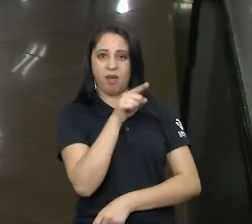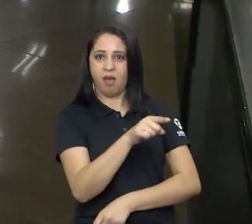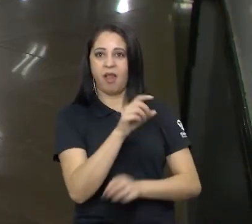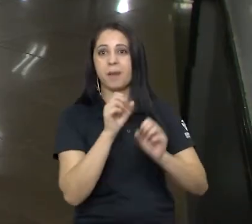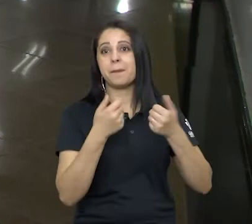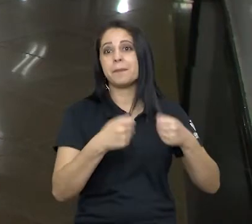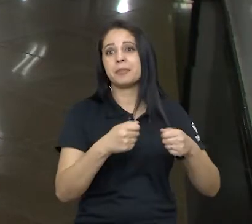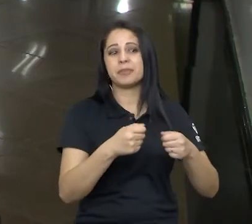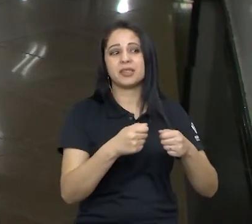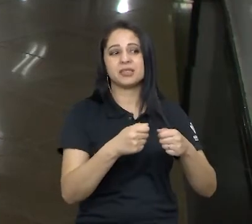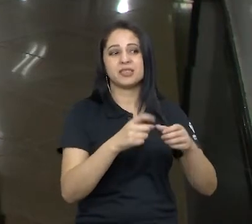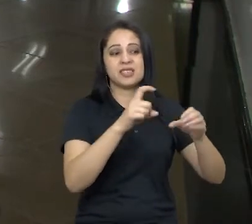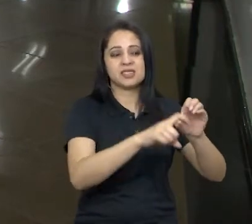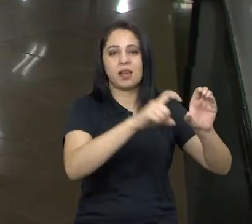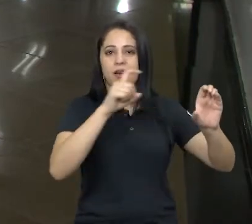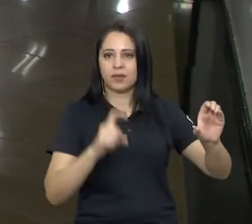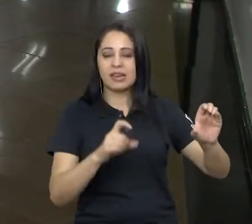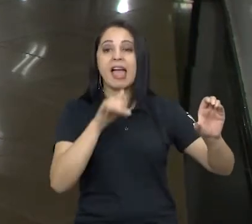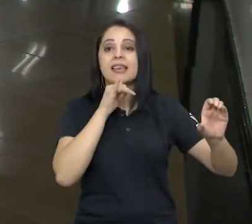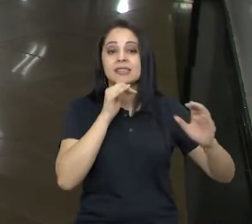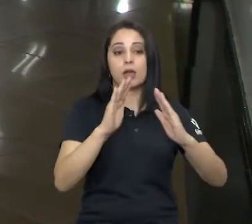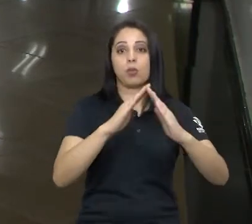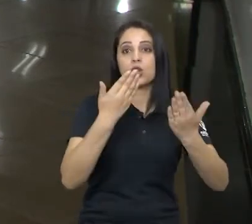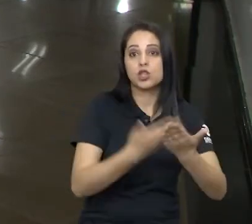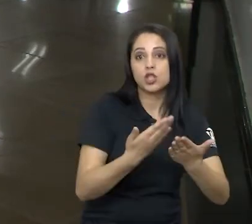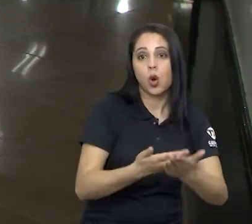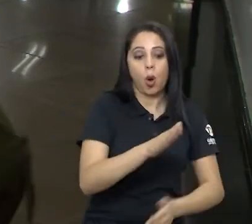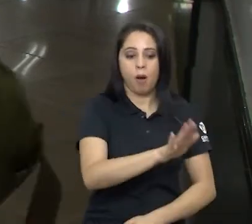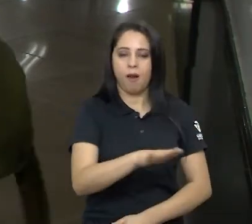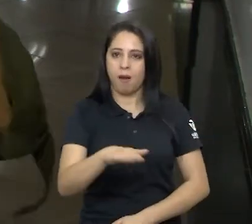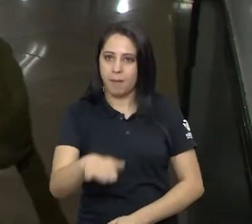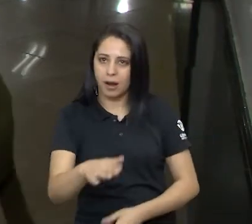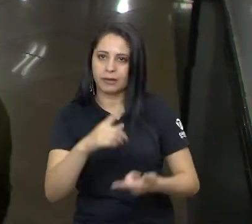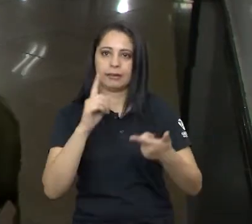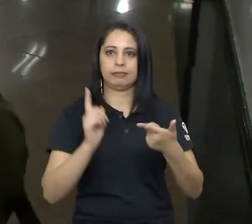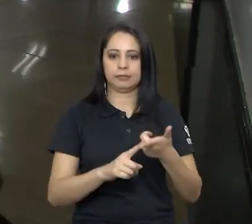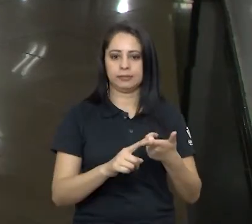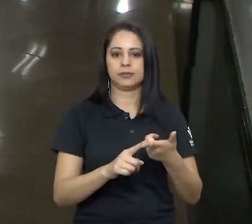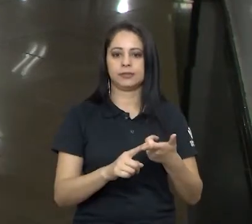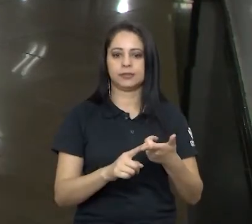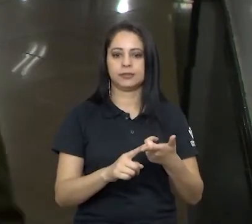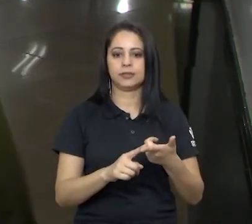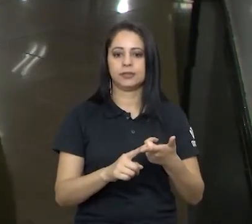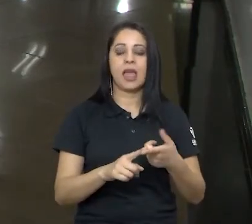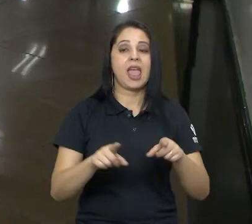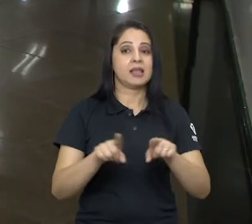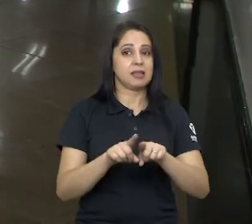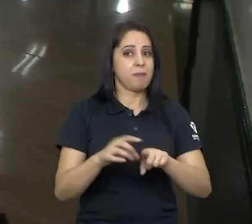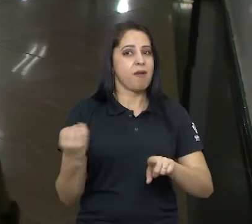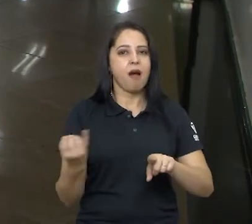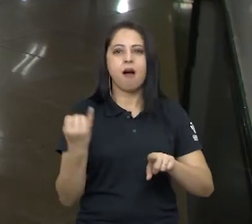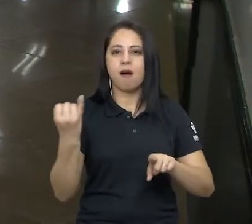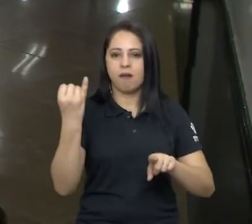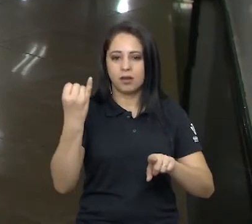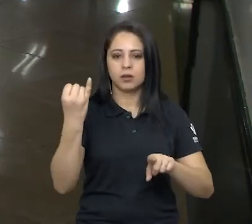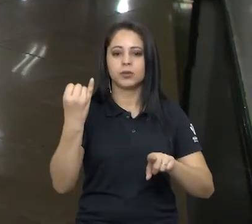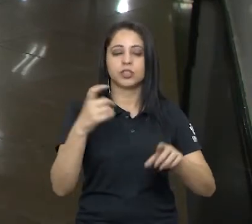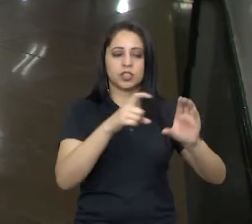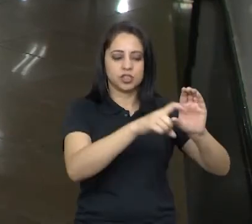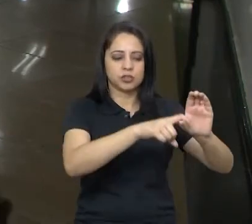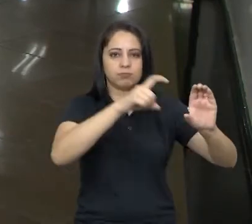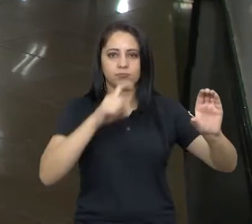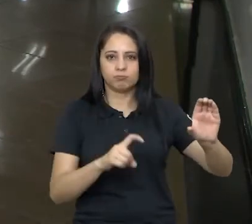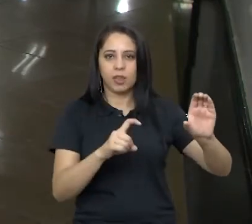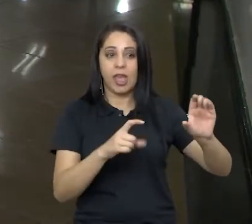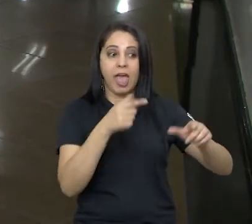autonomia financeira, né? Vai ter creche para os filhos, escola, mas fundamentalmente